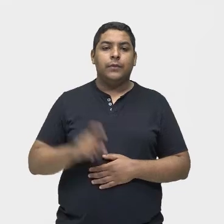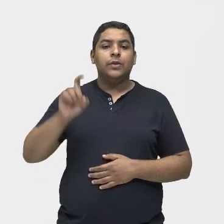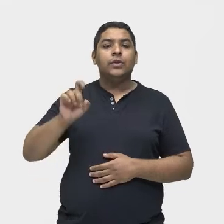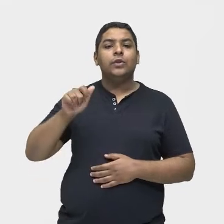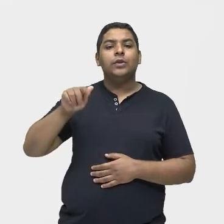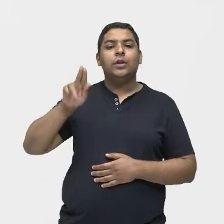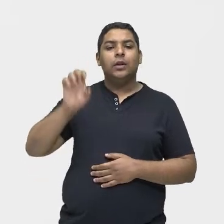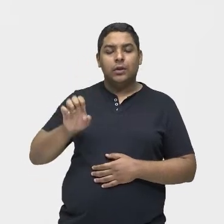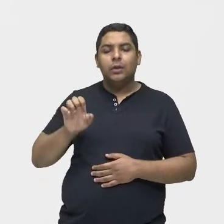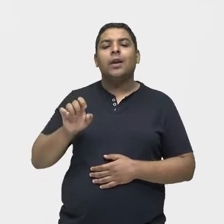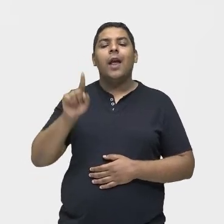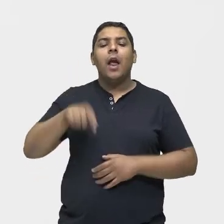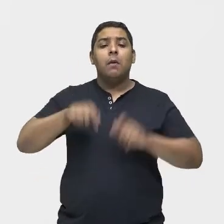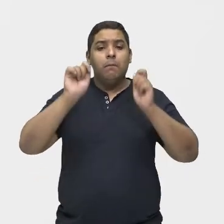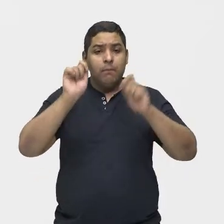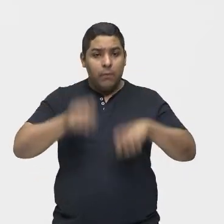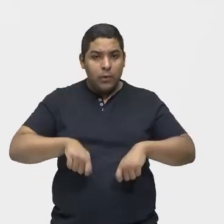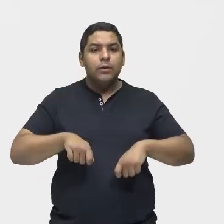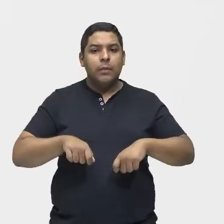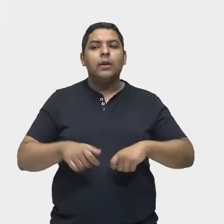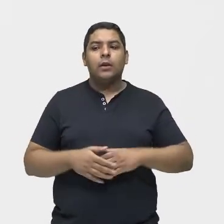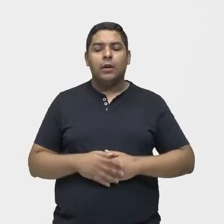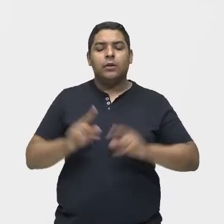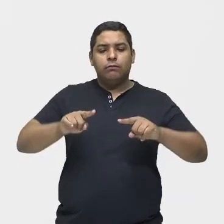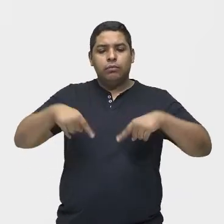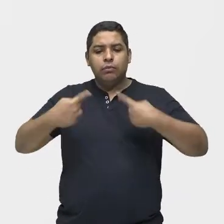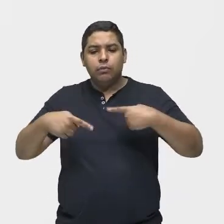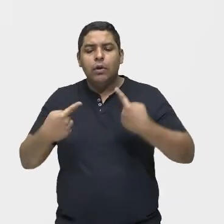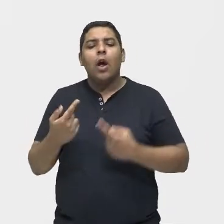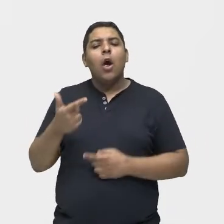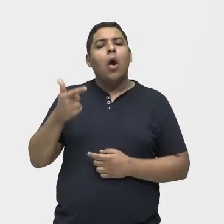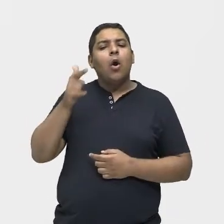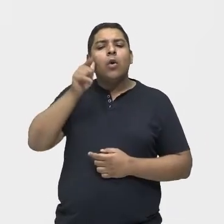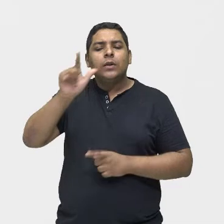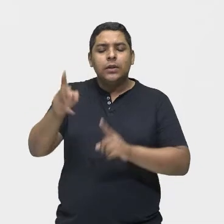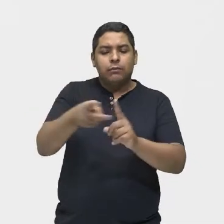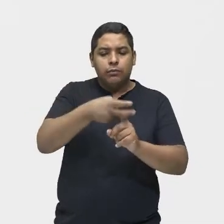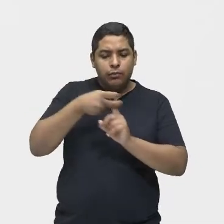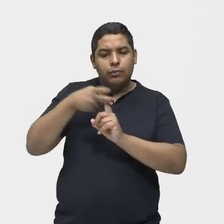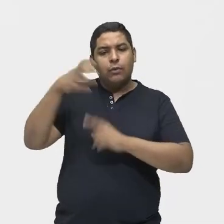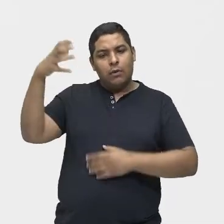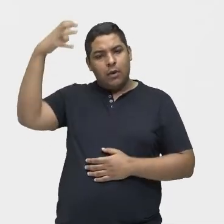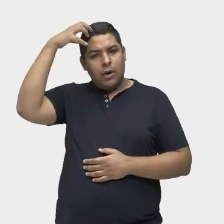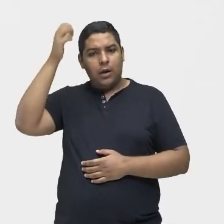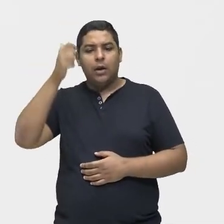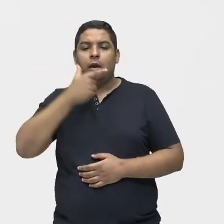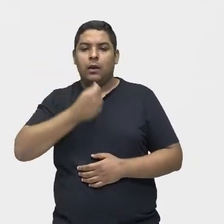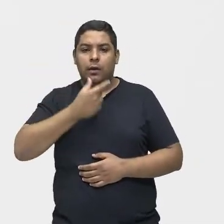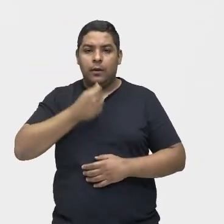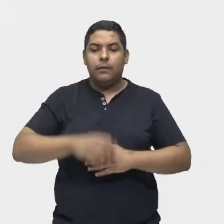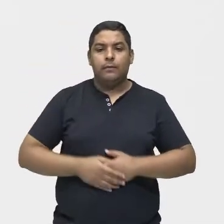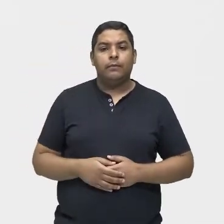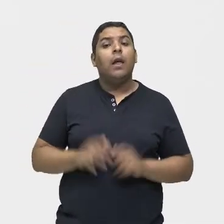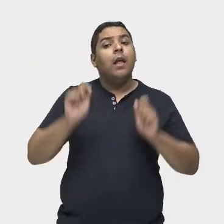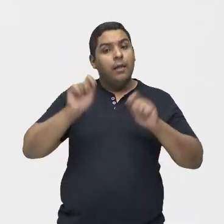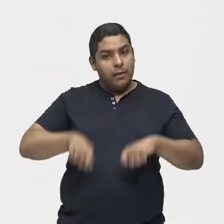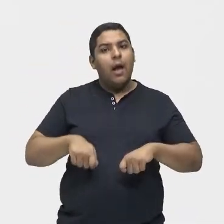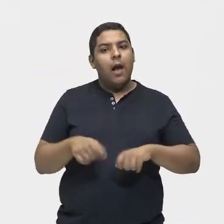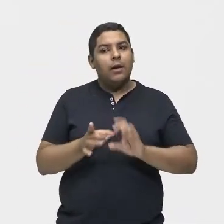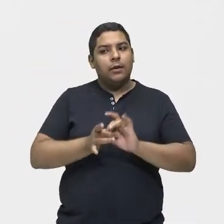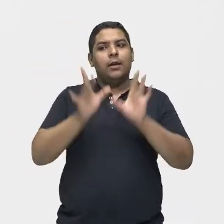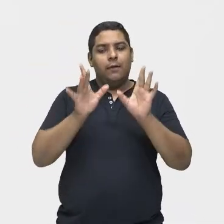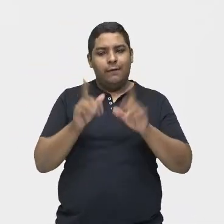perigo, né, no cheque. O cheque significa que o rei ele está sendo ameaçado ali de pegar um checkmate. Porém, ainda há